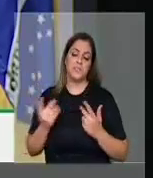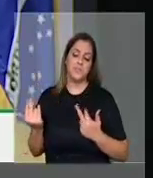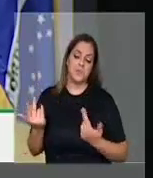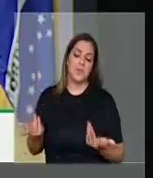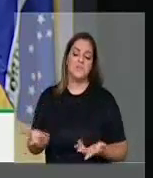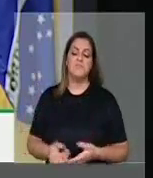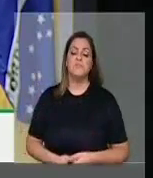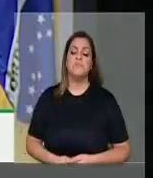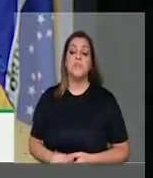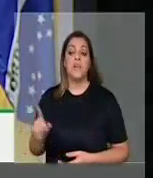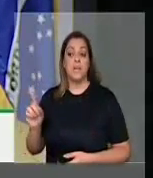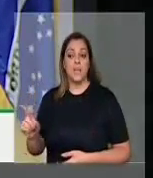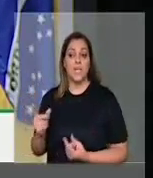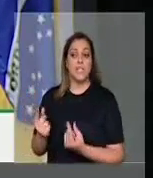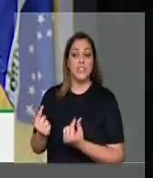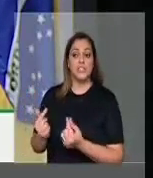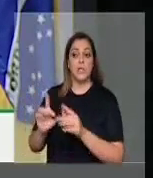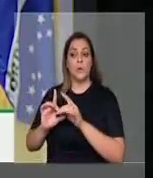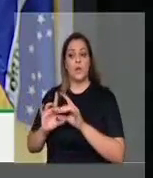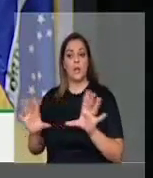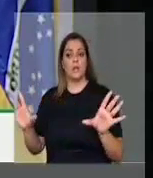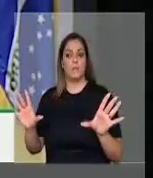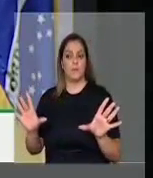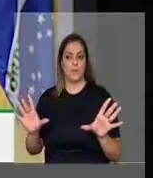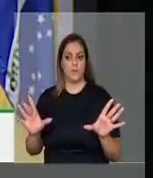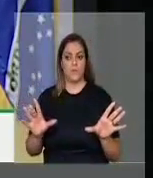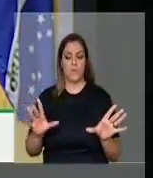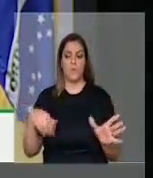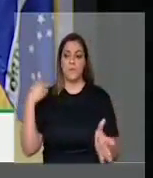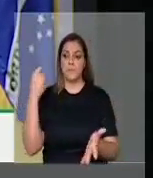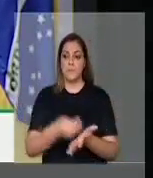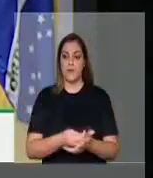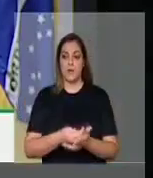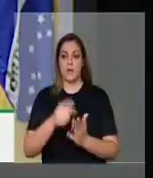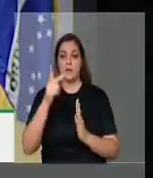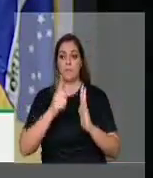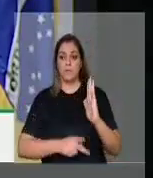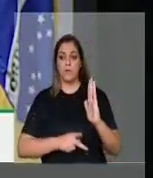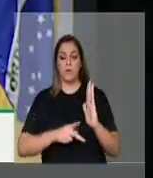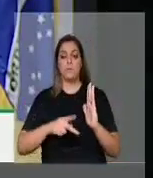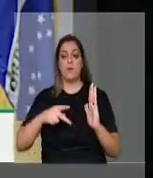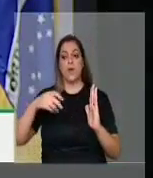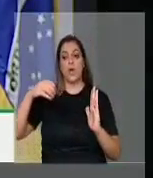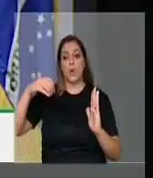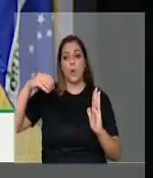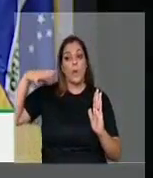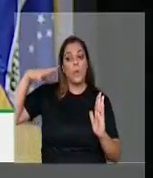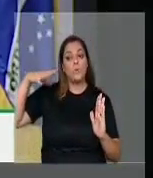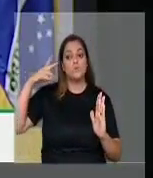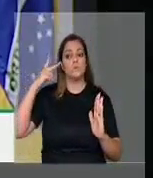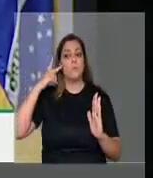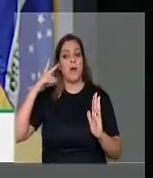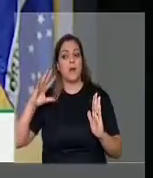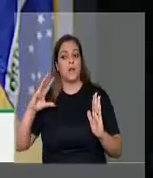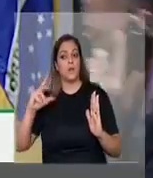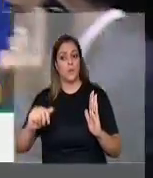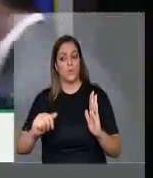liberou recursos para o programa Luz para Todos naquele estado. Programa Luz para